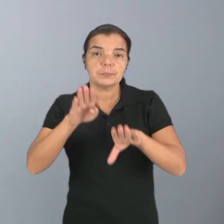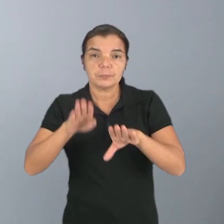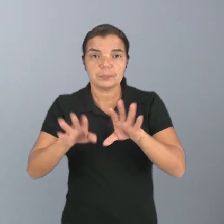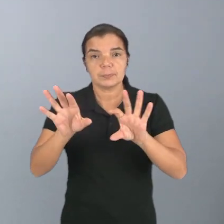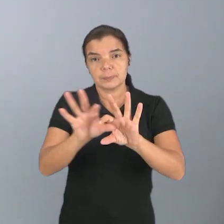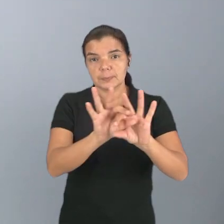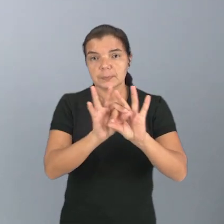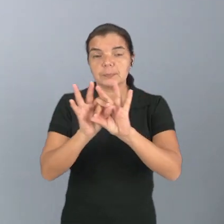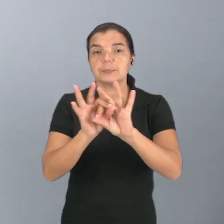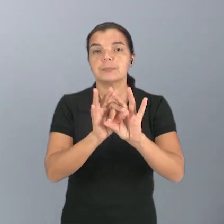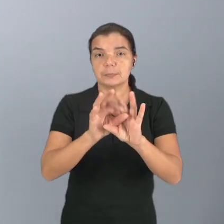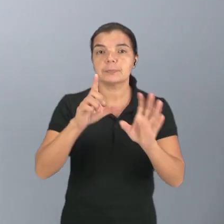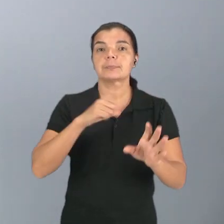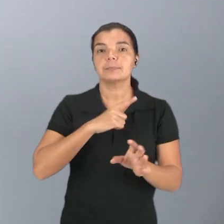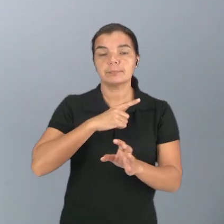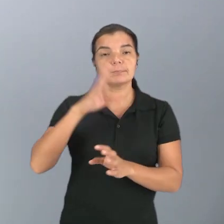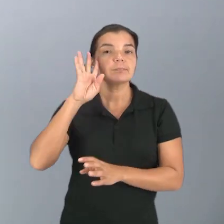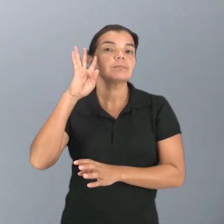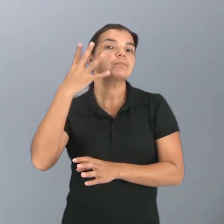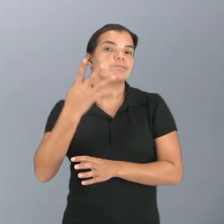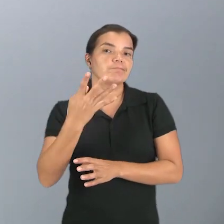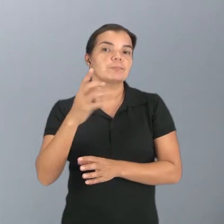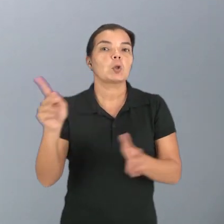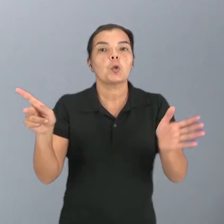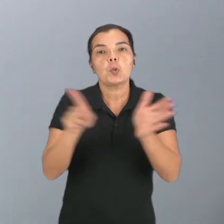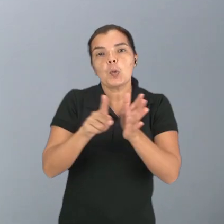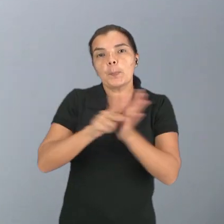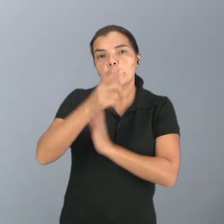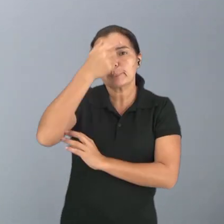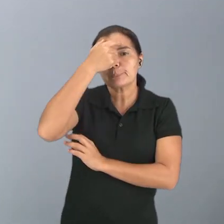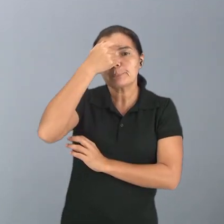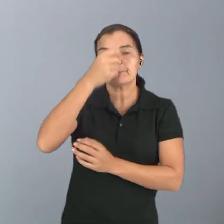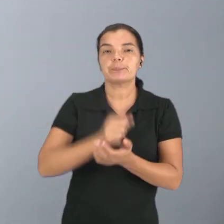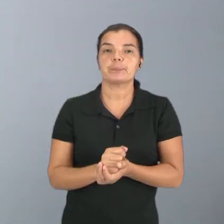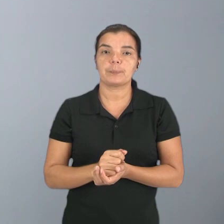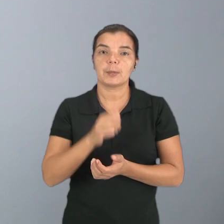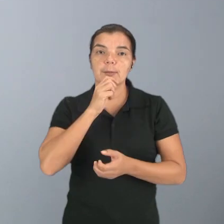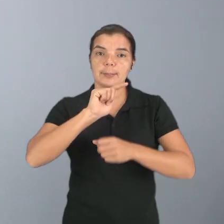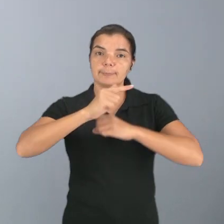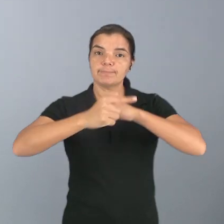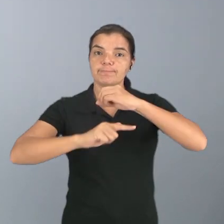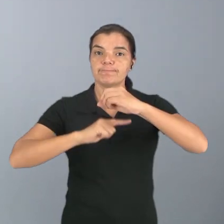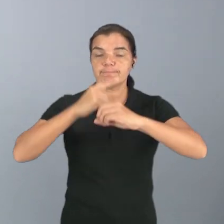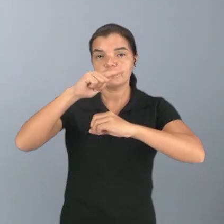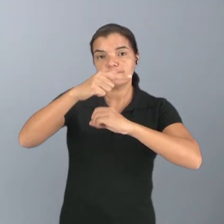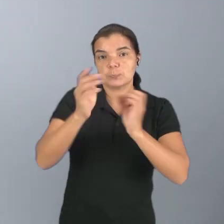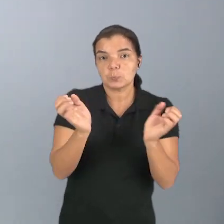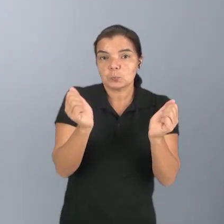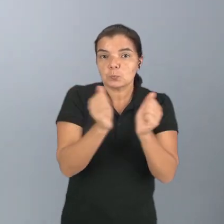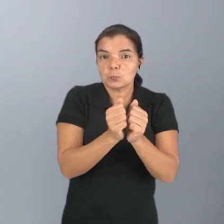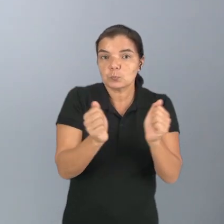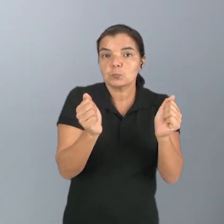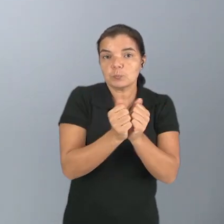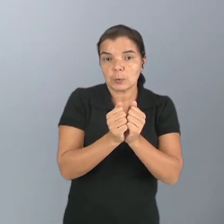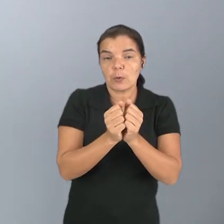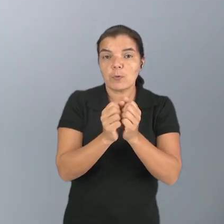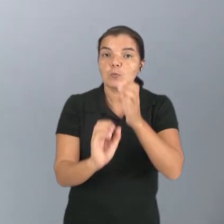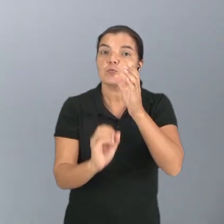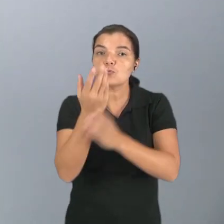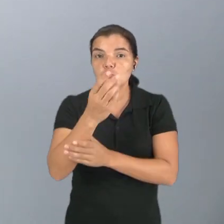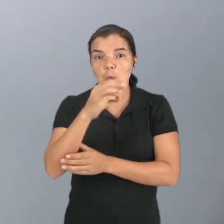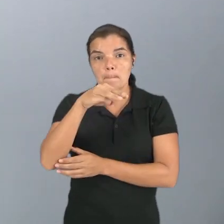vão se reunindo, elas vão resultar no próprio organismo. Os átomos vão se agrupando e vão gerar